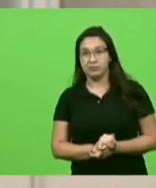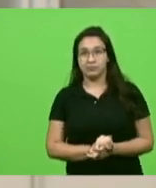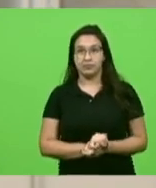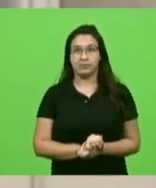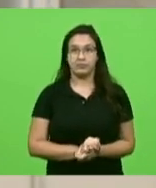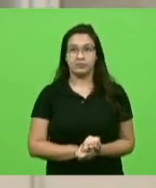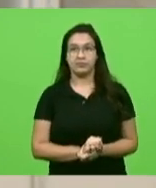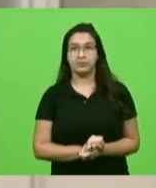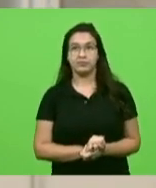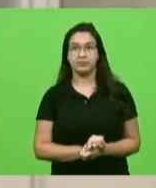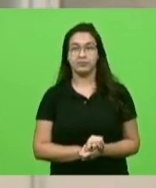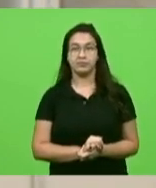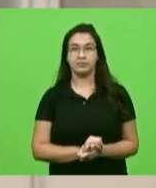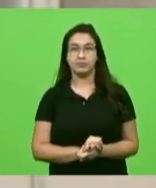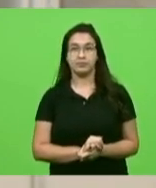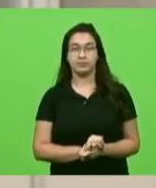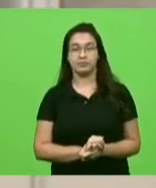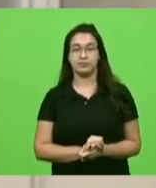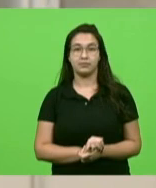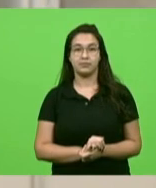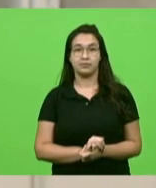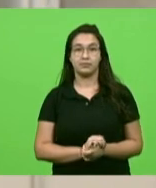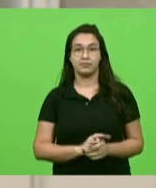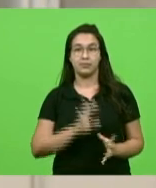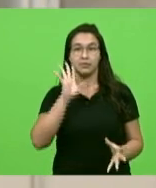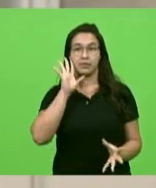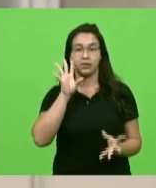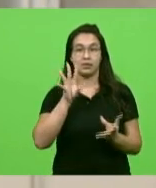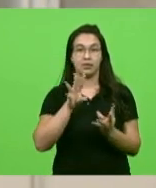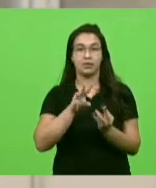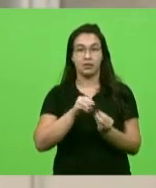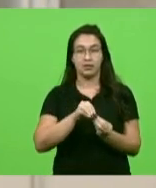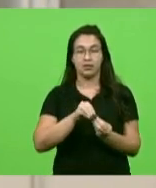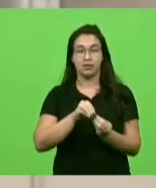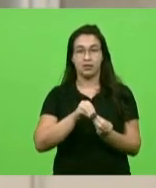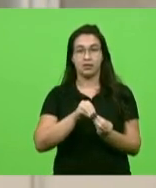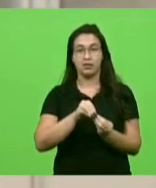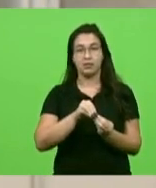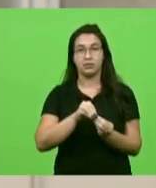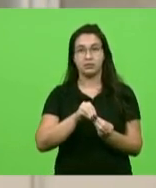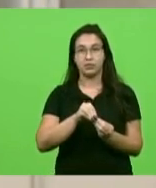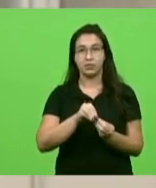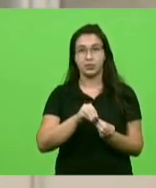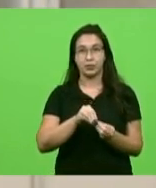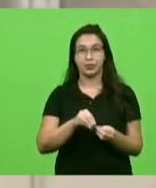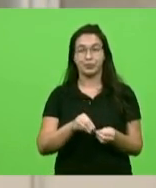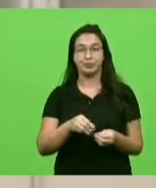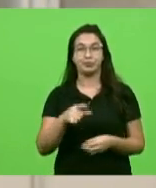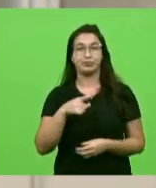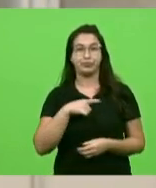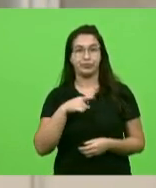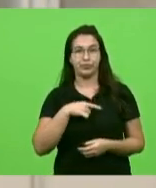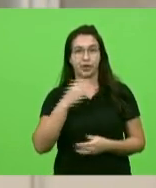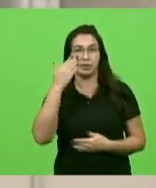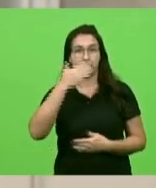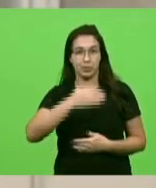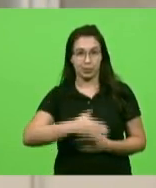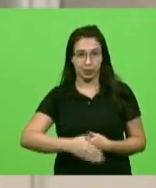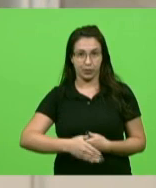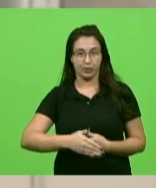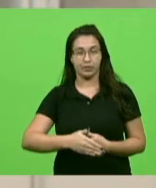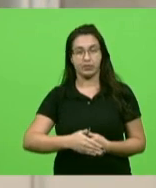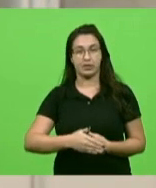e portanto pense que em resumo e vamos altos fortes indícios